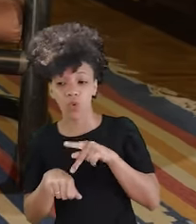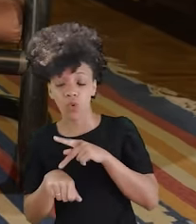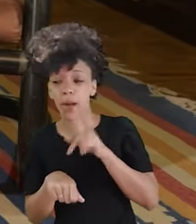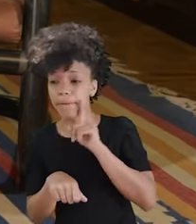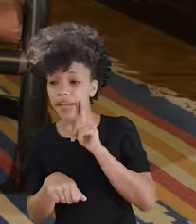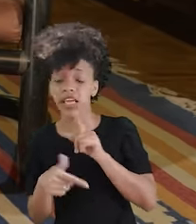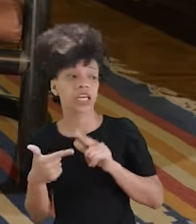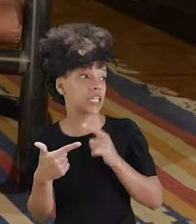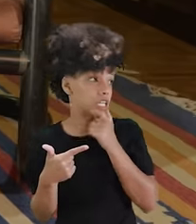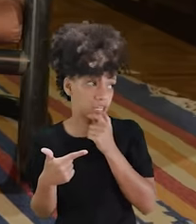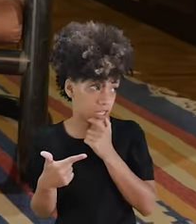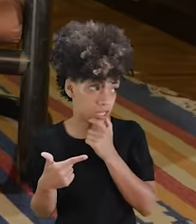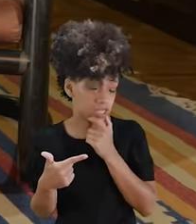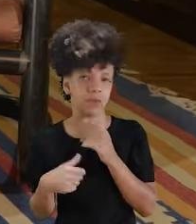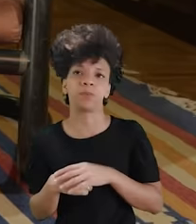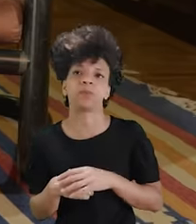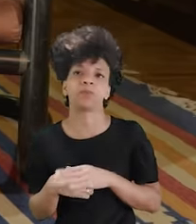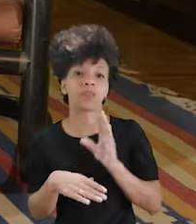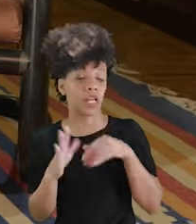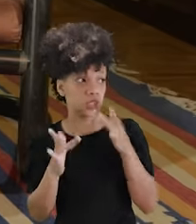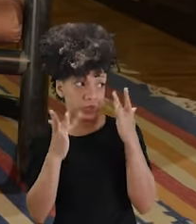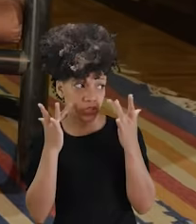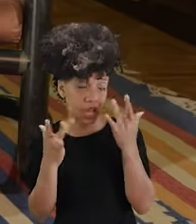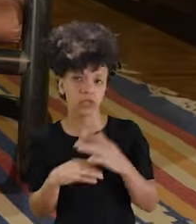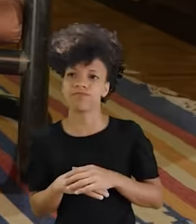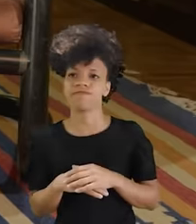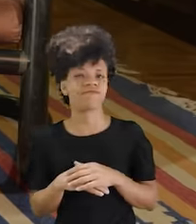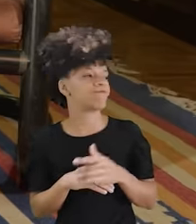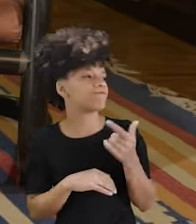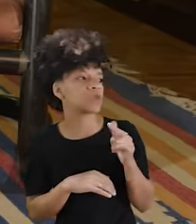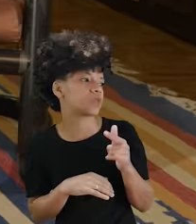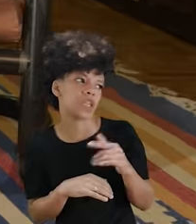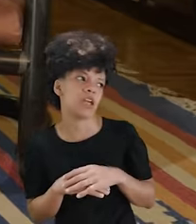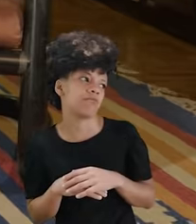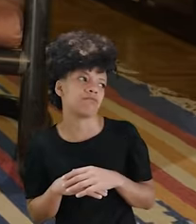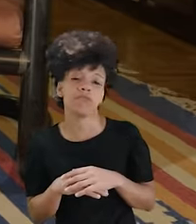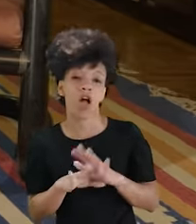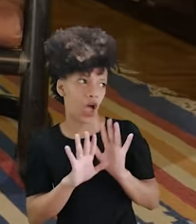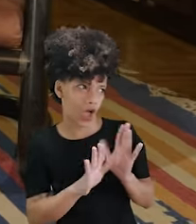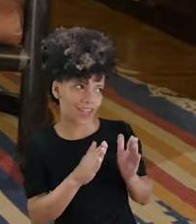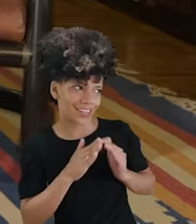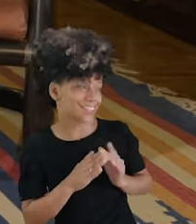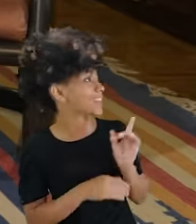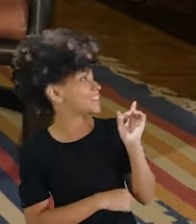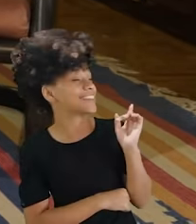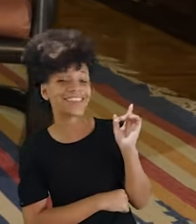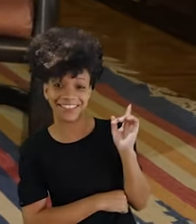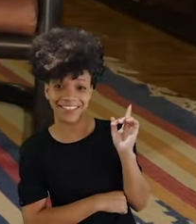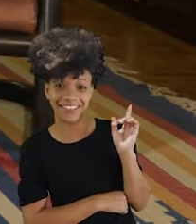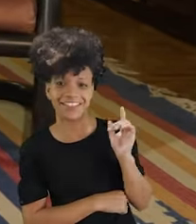fluir inglês por exemplo dentro de um teatro não tem ó é